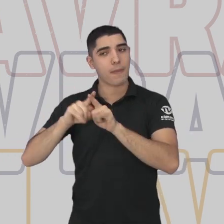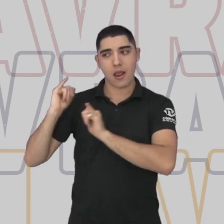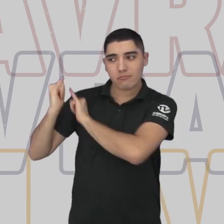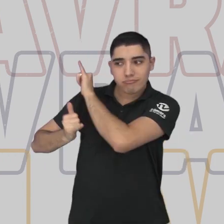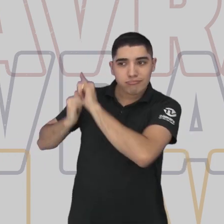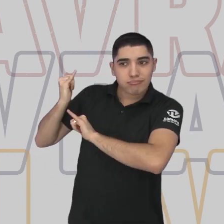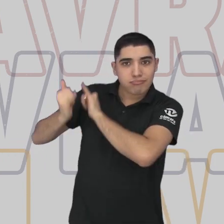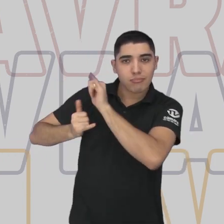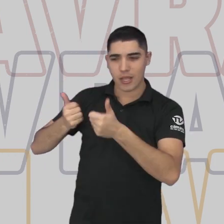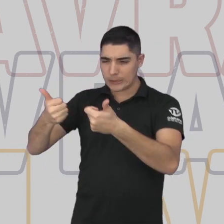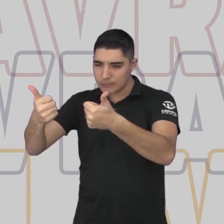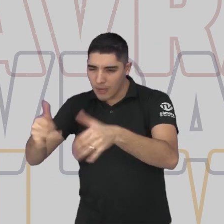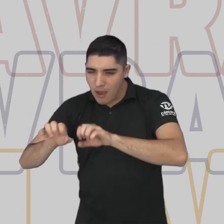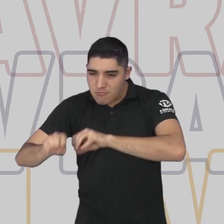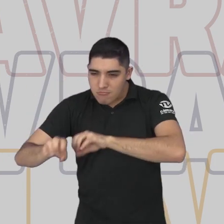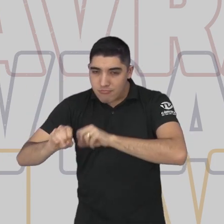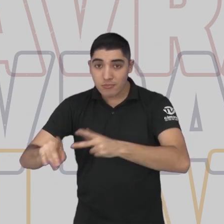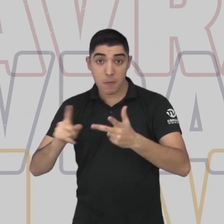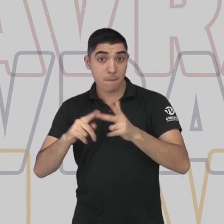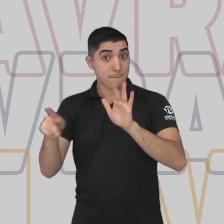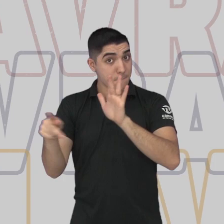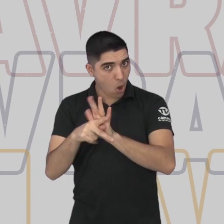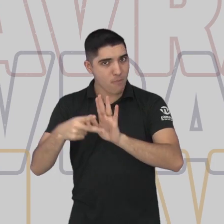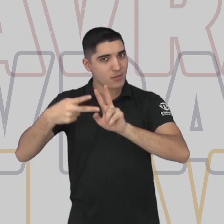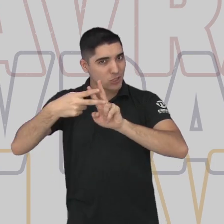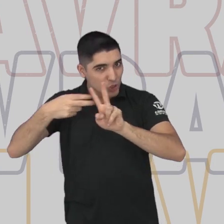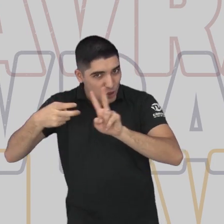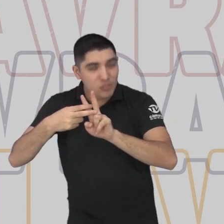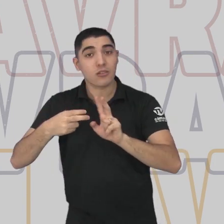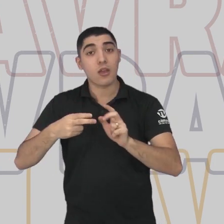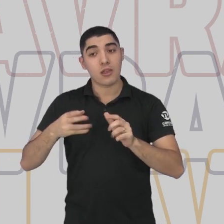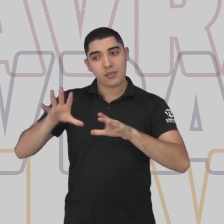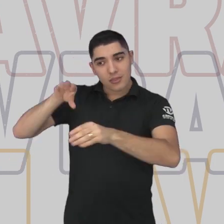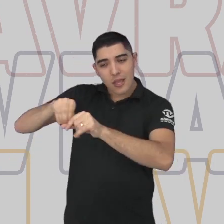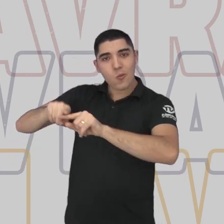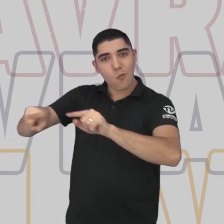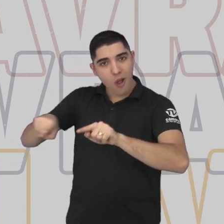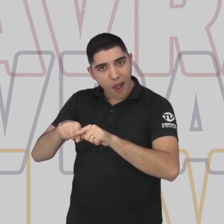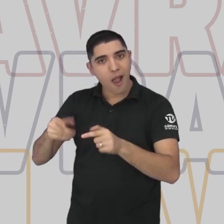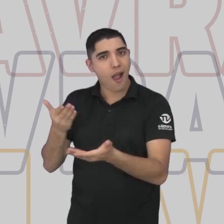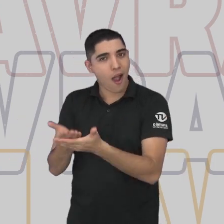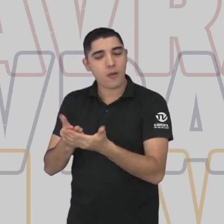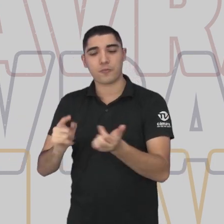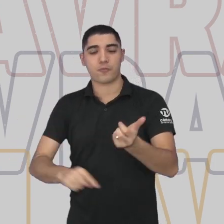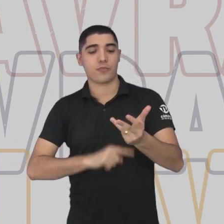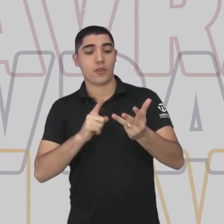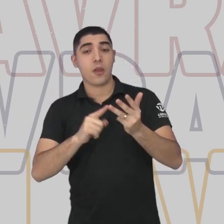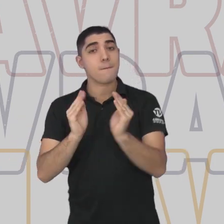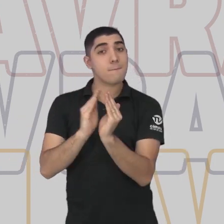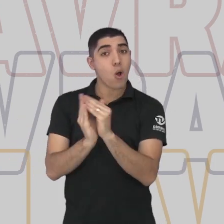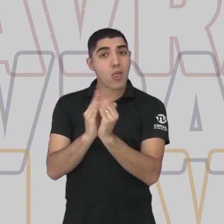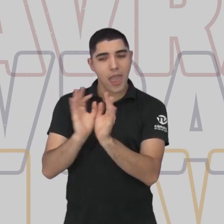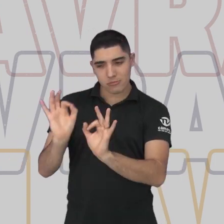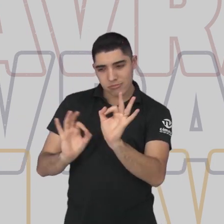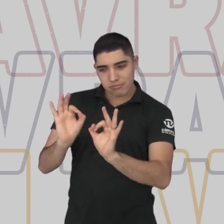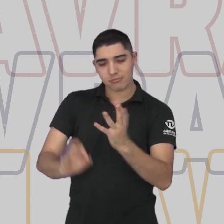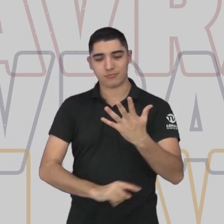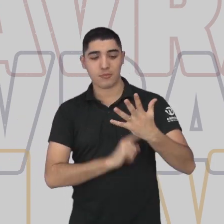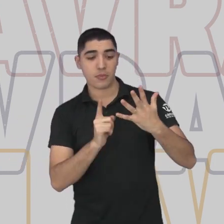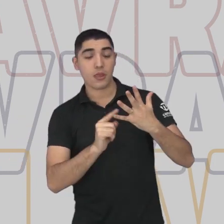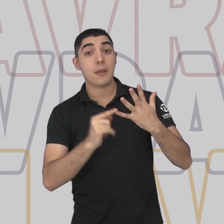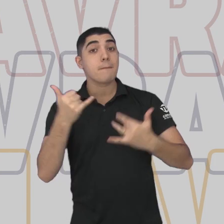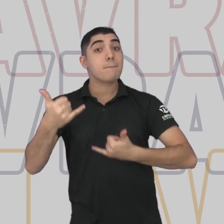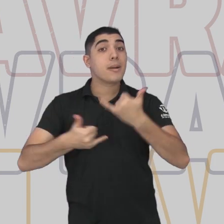lenda indígena, e aí você trazer isso para a sala de aula, criar um bonequinho, brincar, fazer